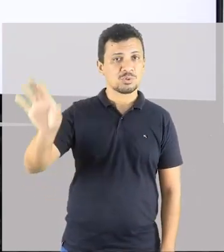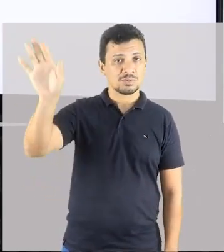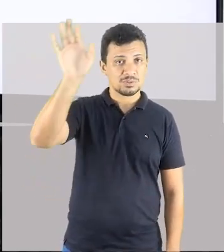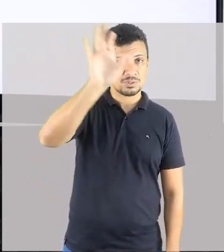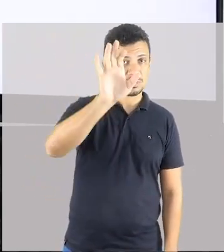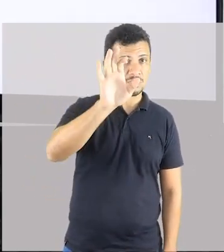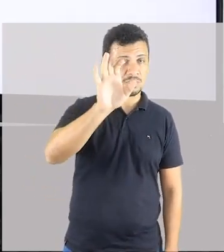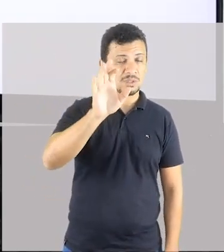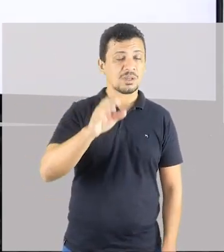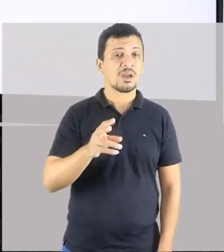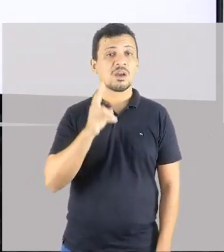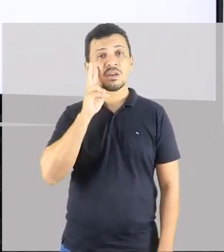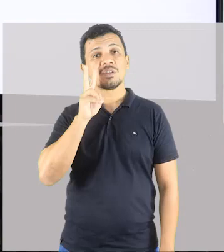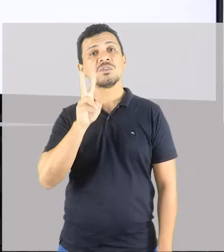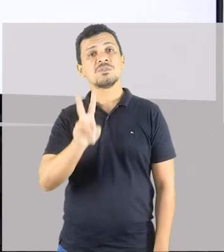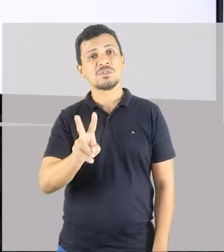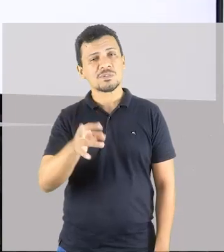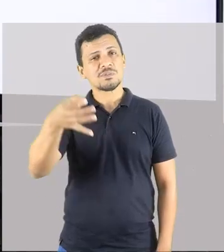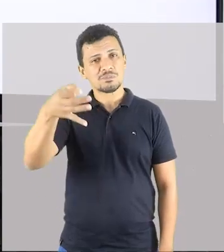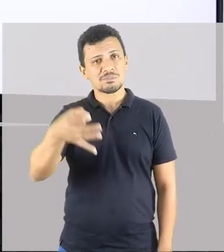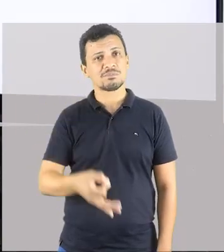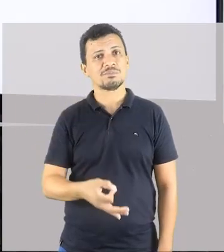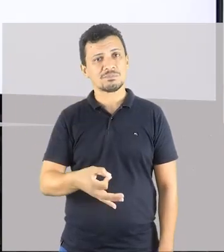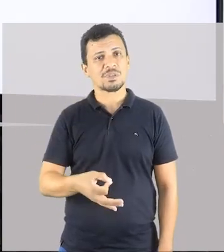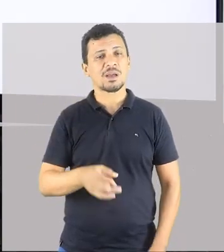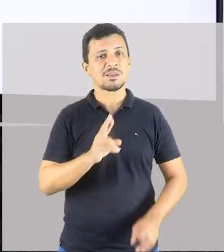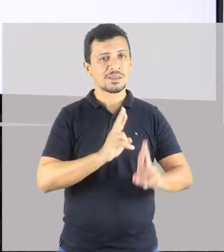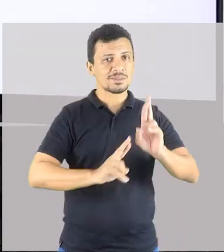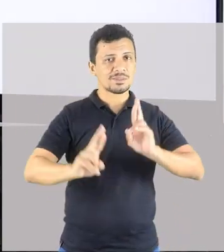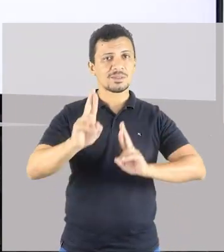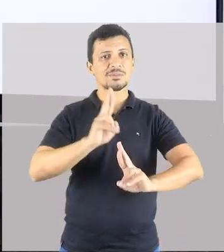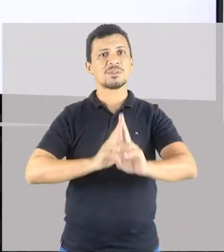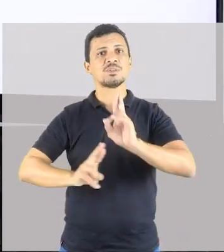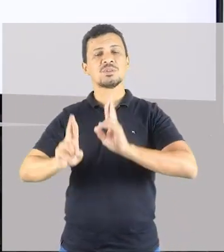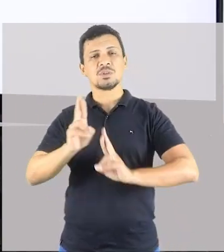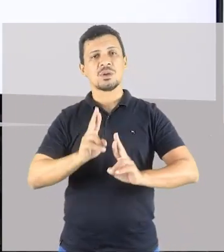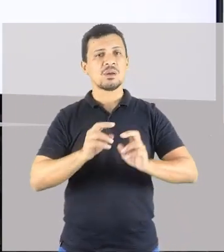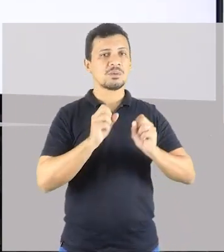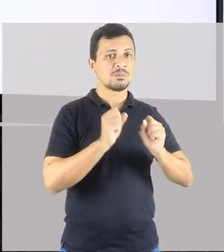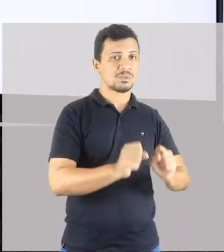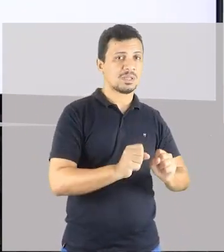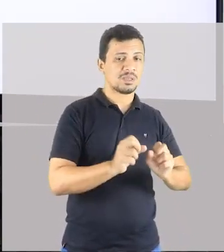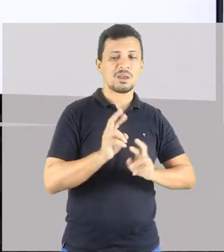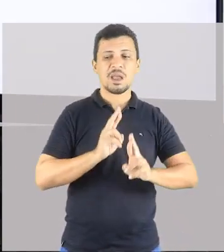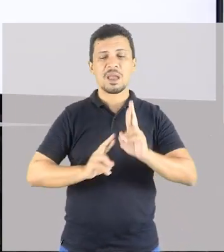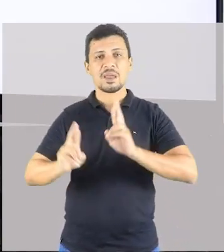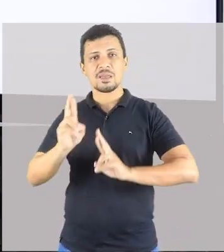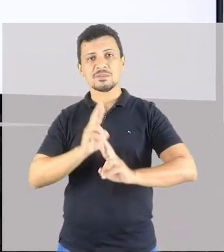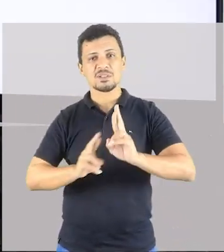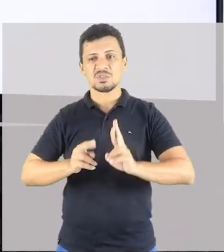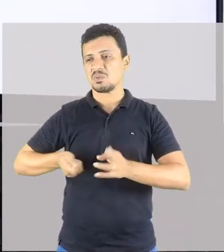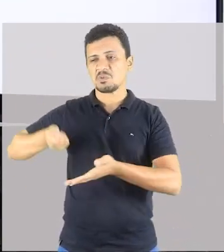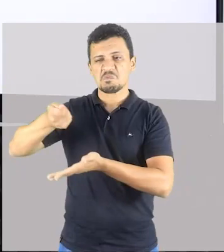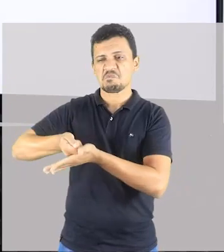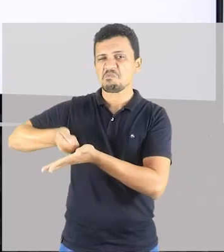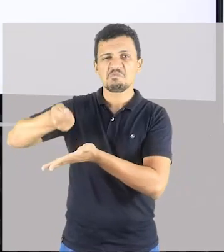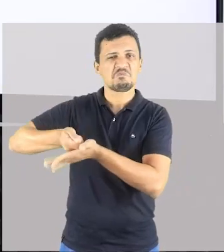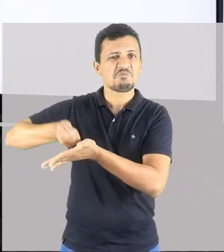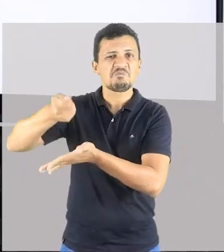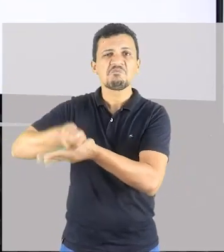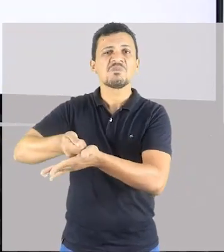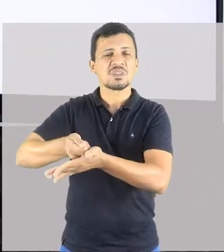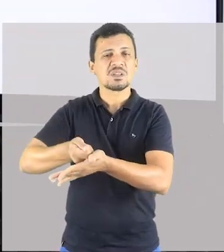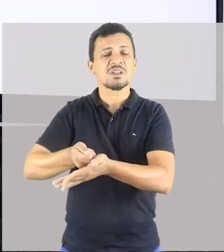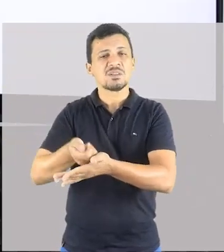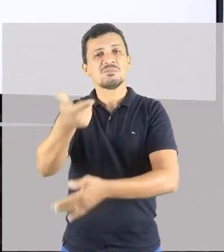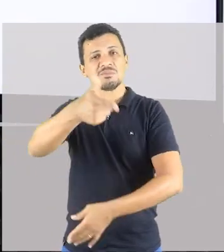regionalista, certo? Nós vamos ver exatamente essas relações, né, de poder, essas relações de processo de exploração, certo?